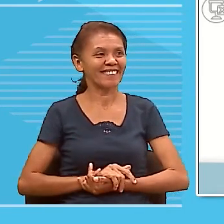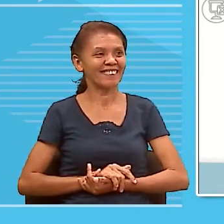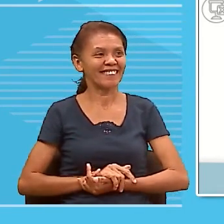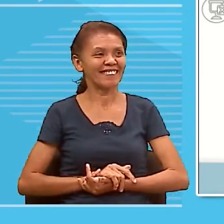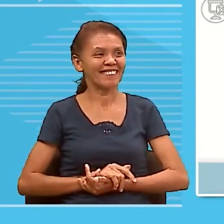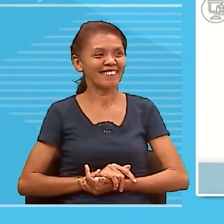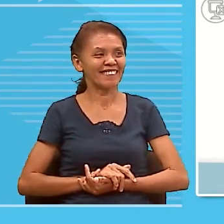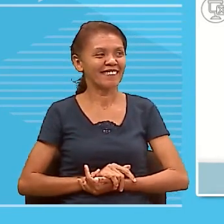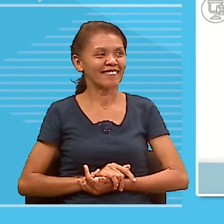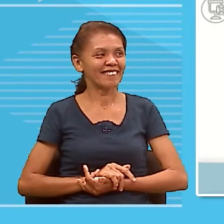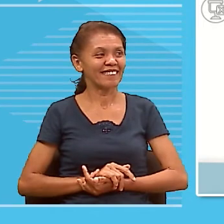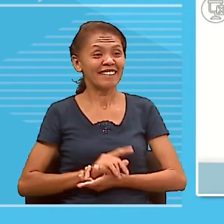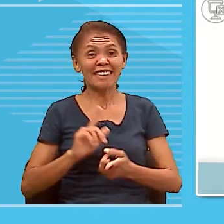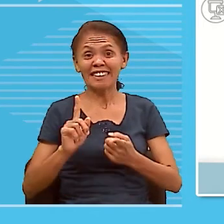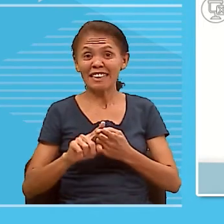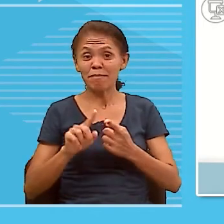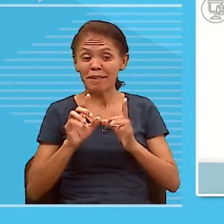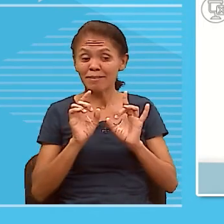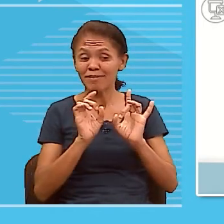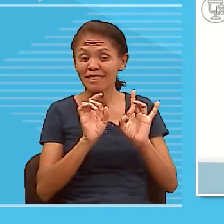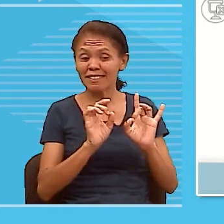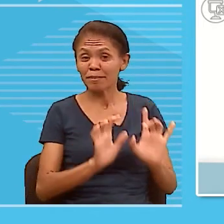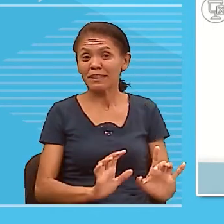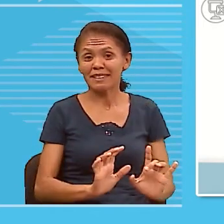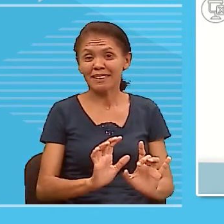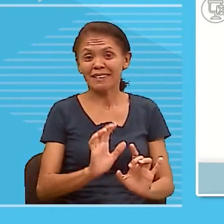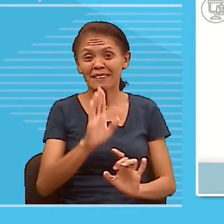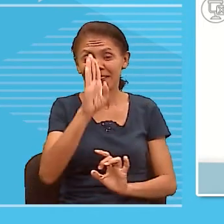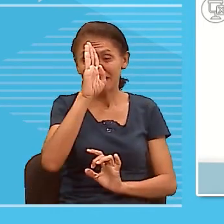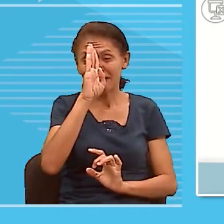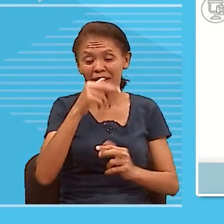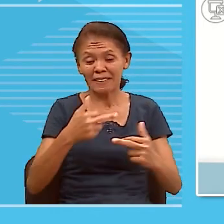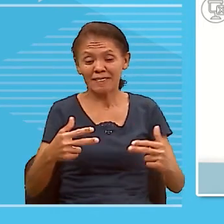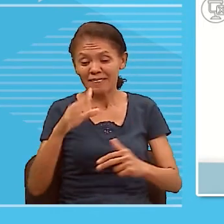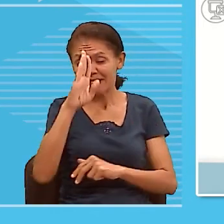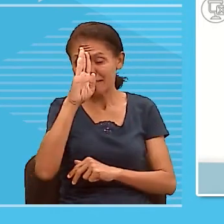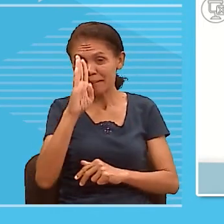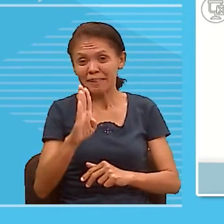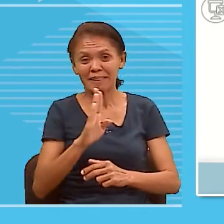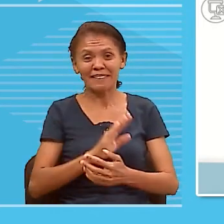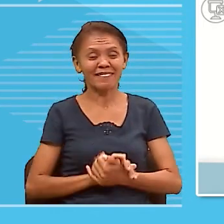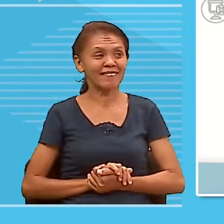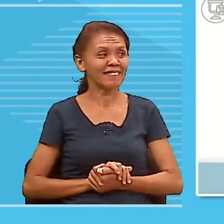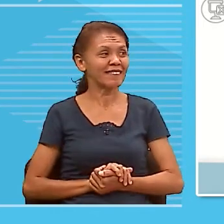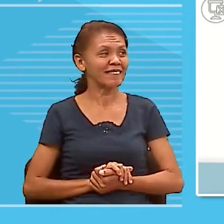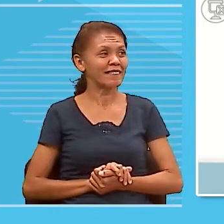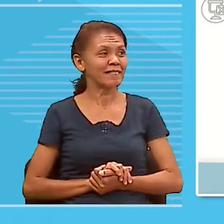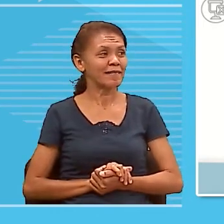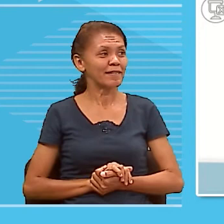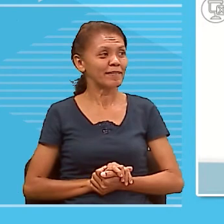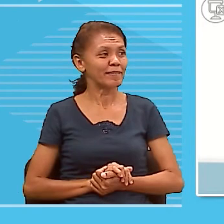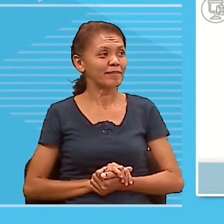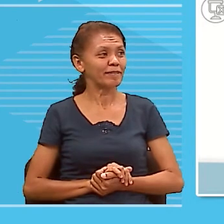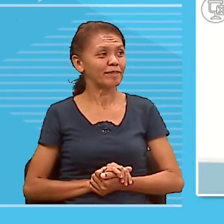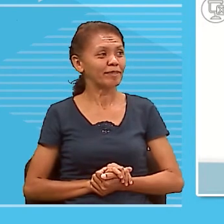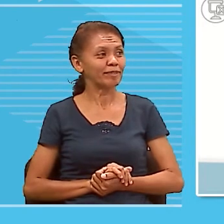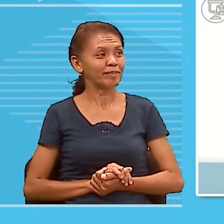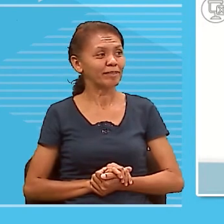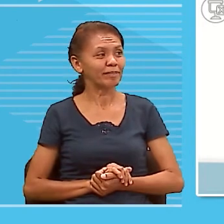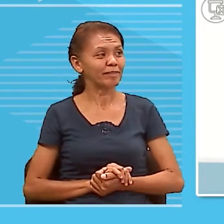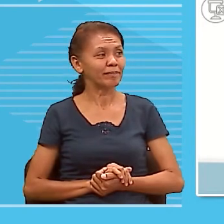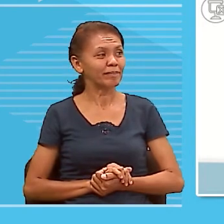e também vai ignorando o essencial gente né ficando sabido